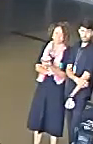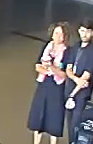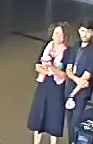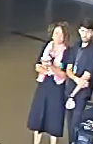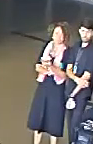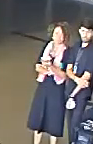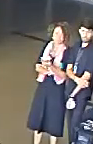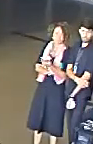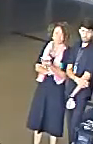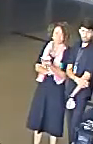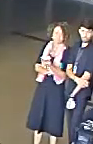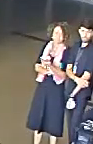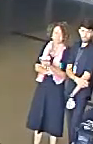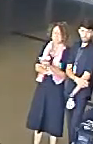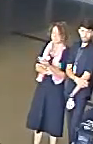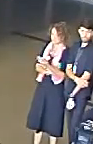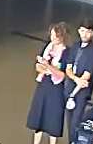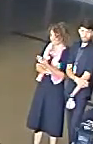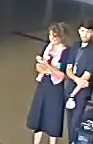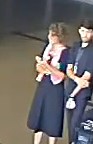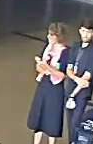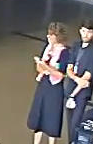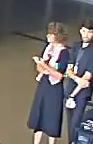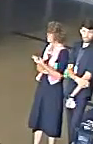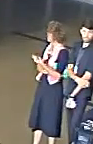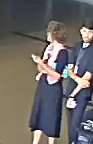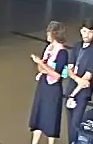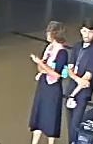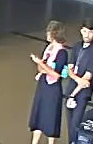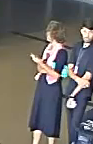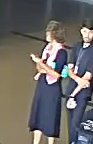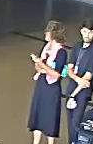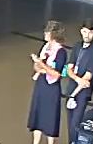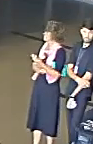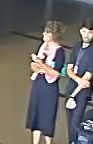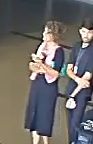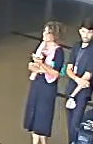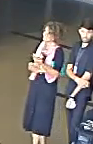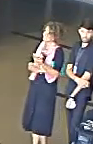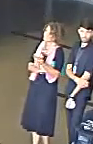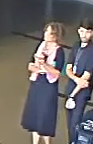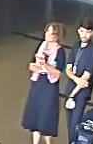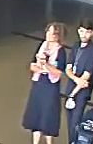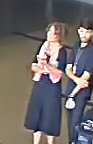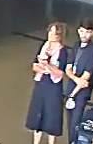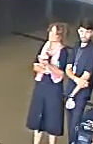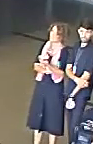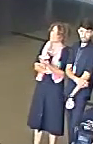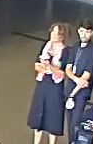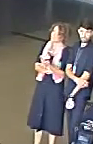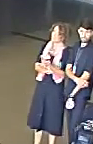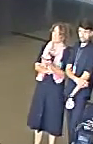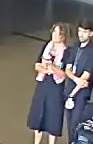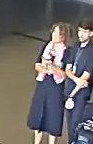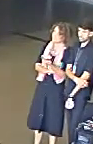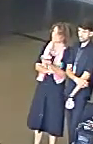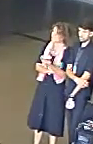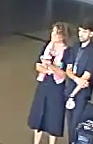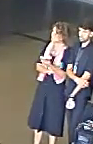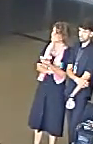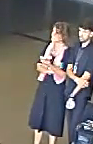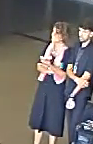esse enfrentamento a comissão Deputado Betão tá fazendo um trabalho muito forte Estamos